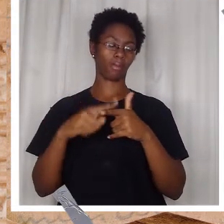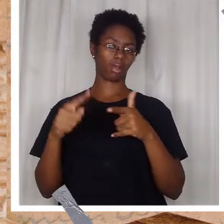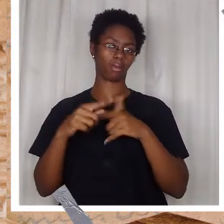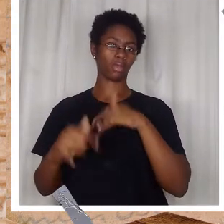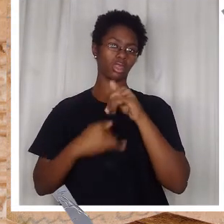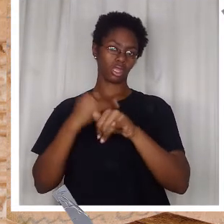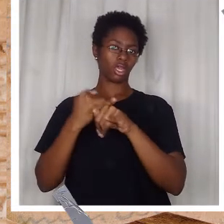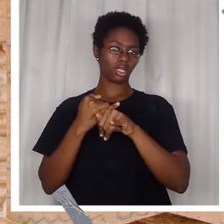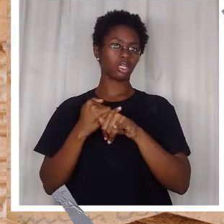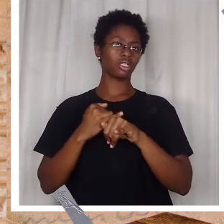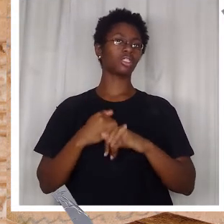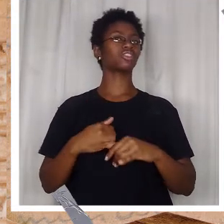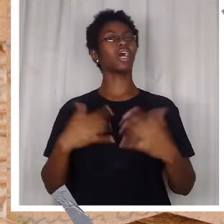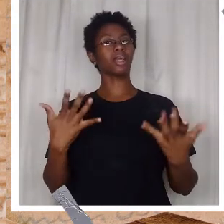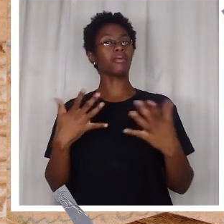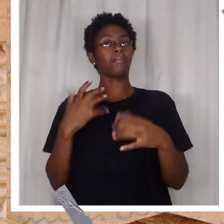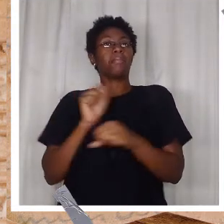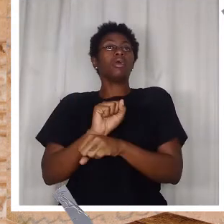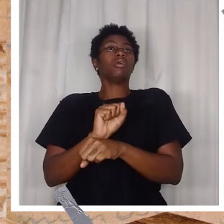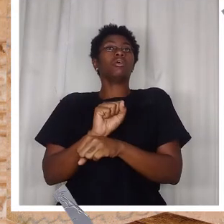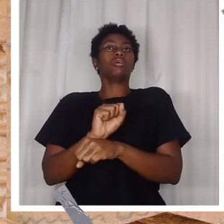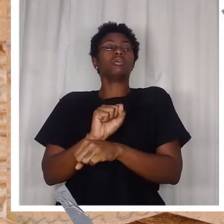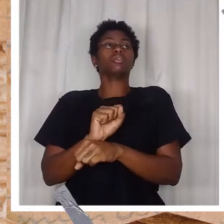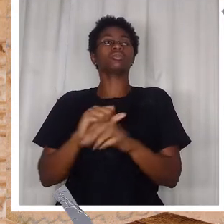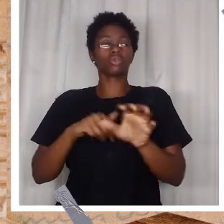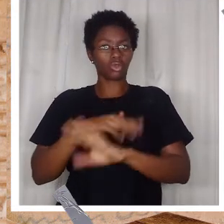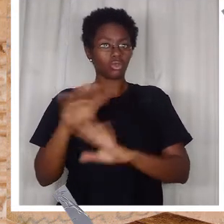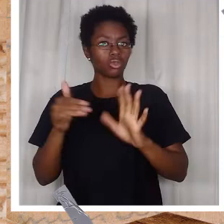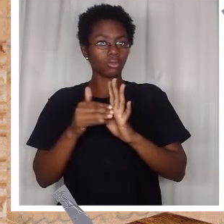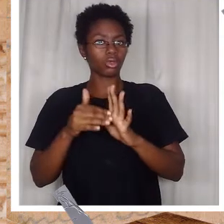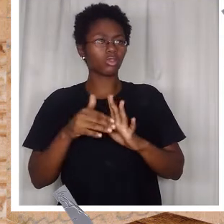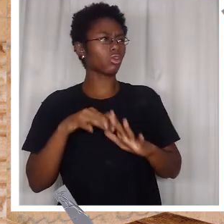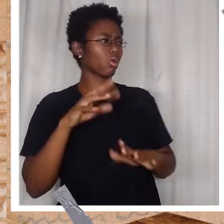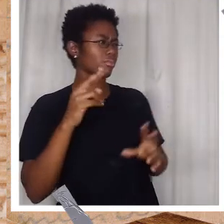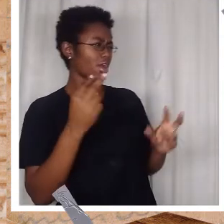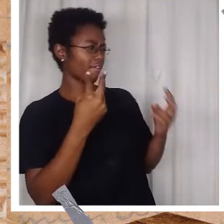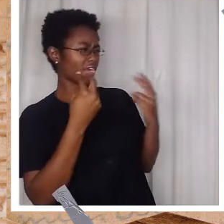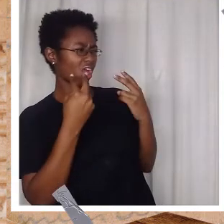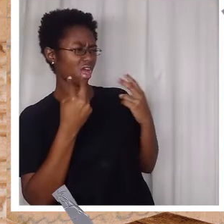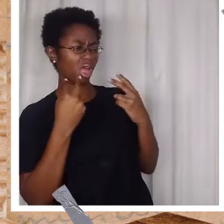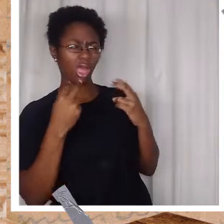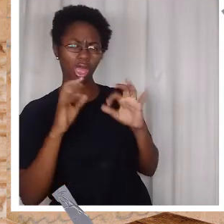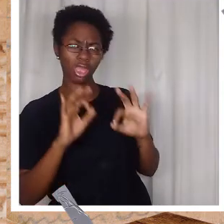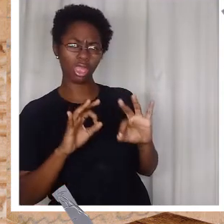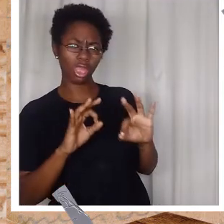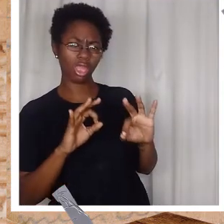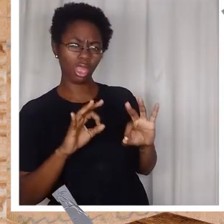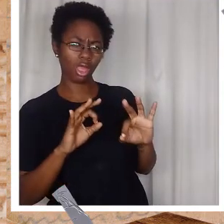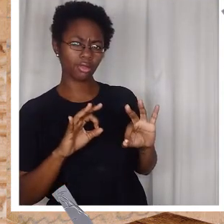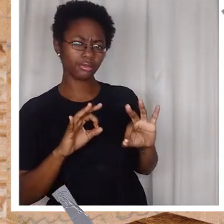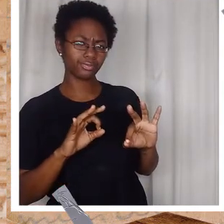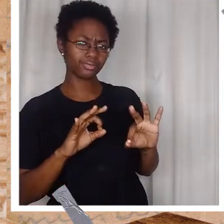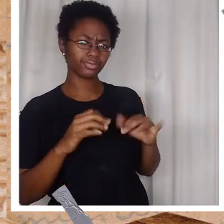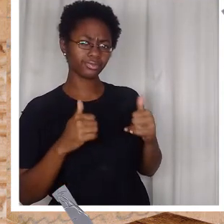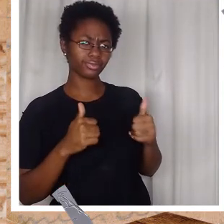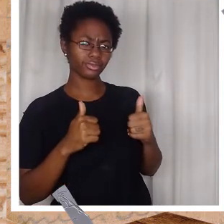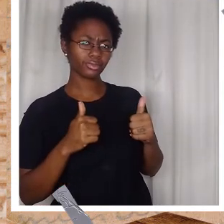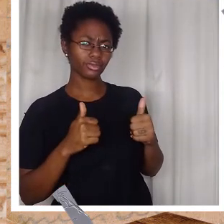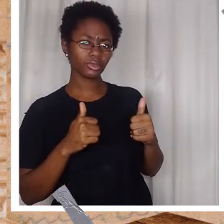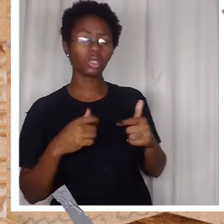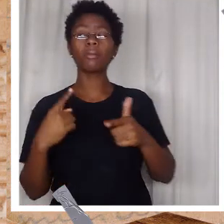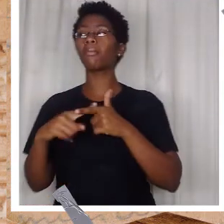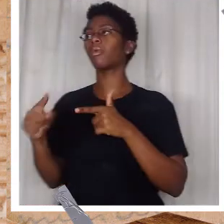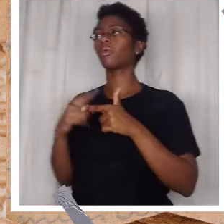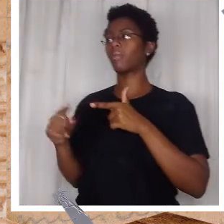conexão. E aí ficou congelado. Está todo mundo me vendo, me ouvindo? Eu te vejo, Dani. Sabrina está Opa! congelando Algum para mim.